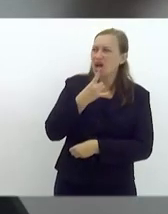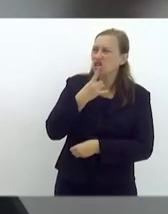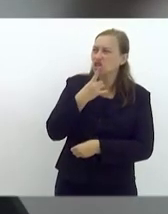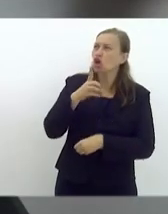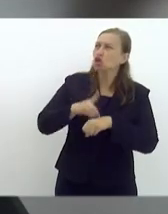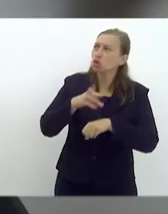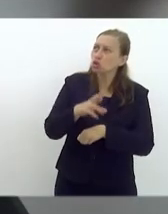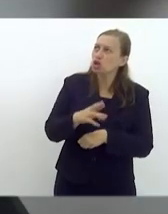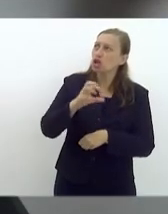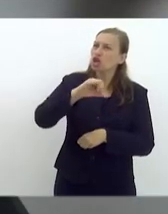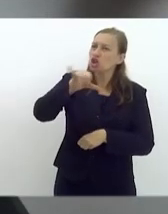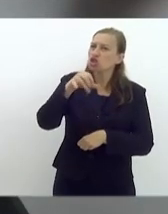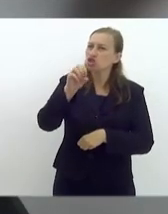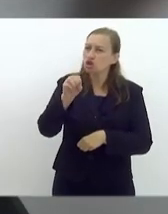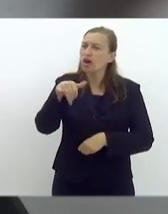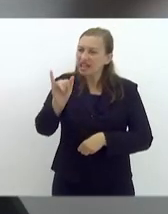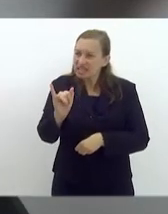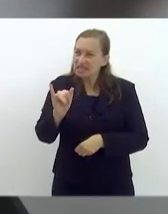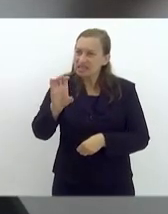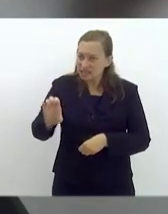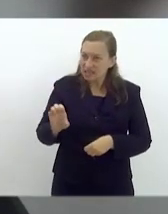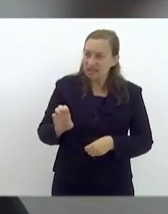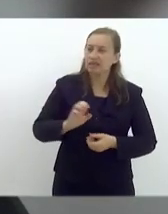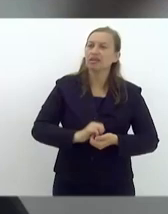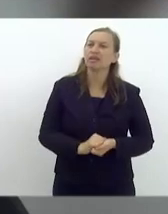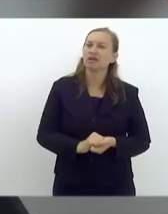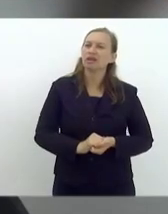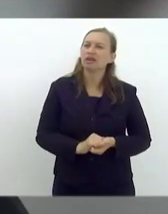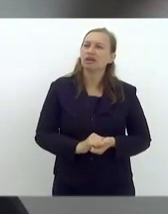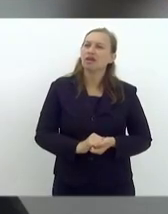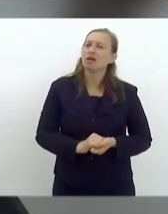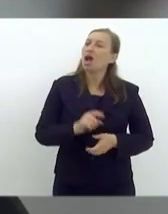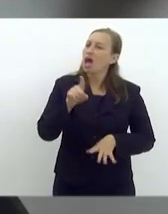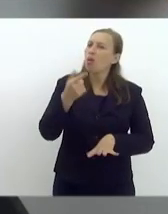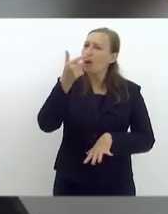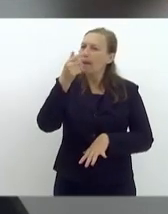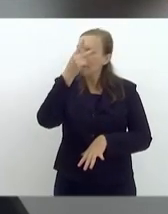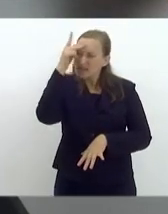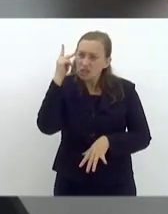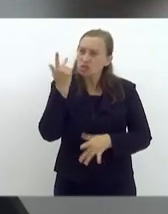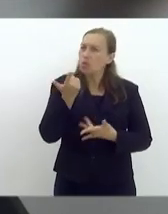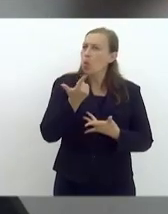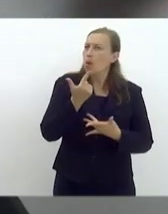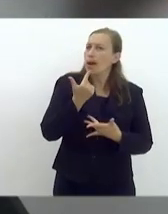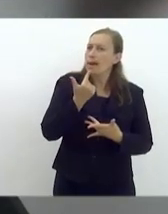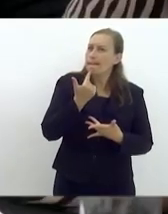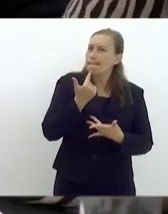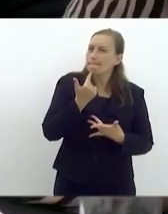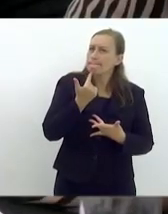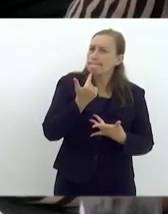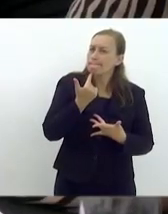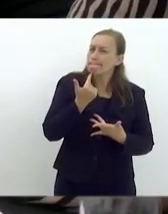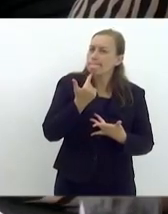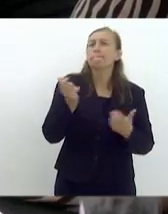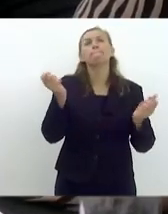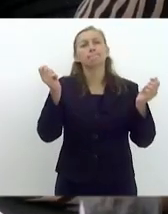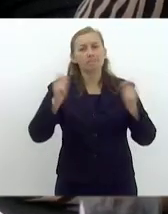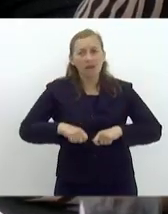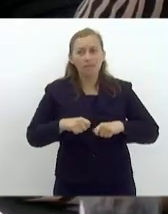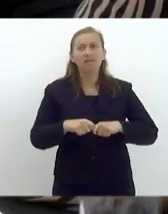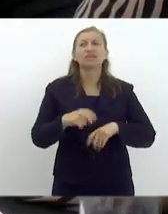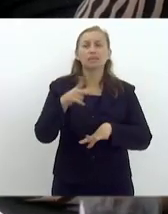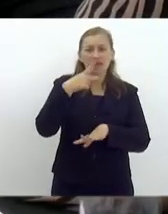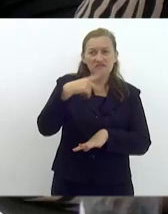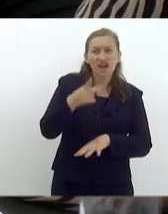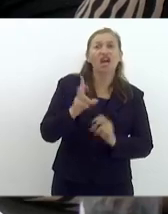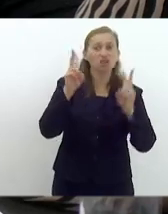Dra Joyce que é a secretária isso ela é uma pessoa bem capacitada para falar